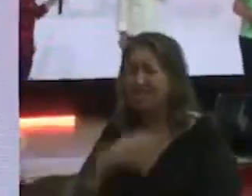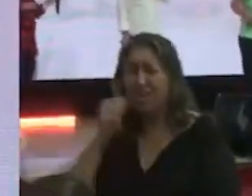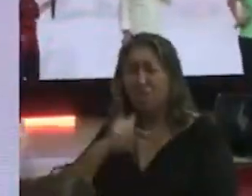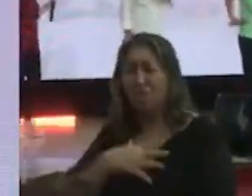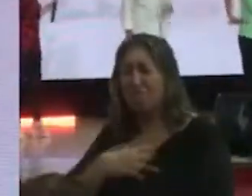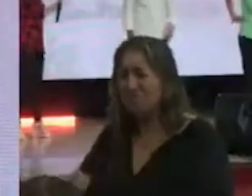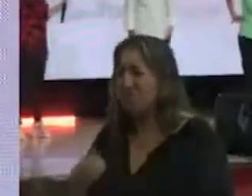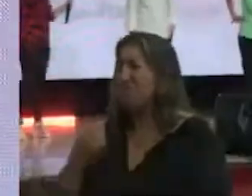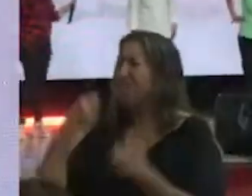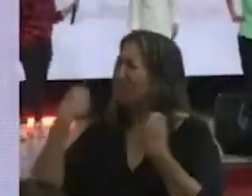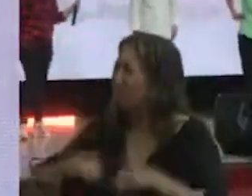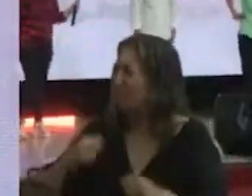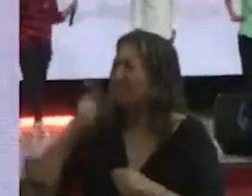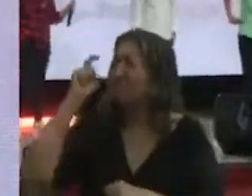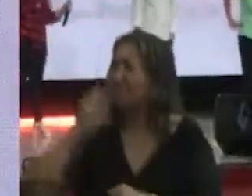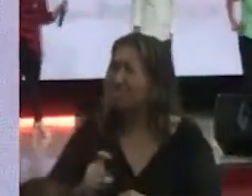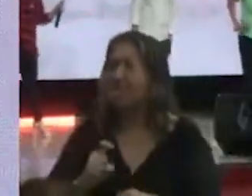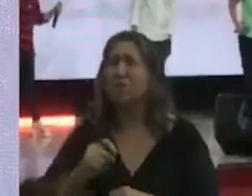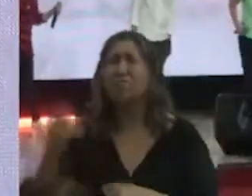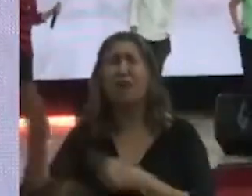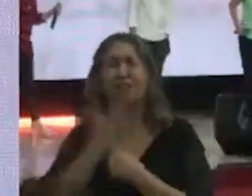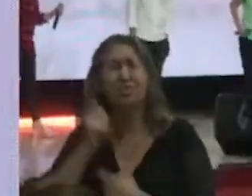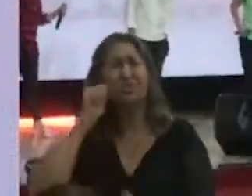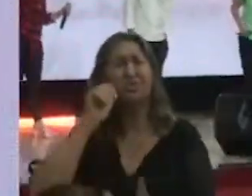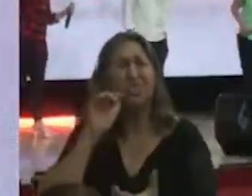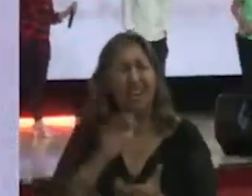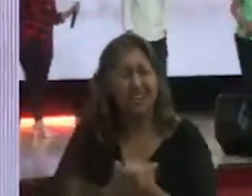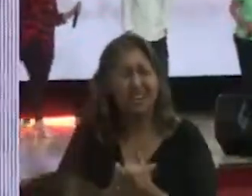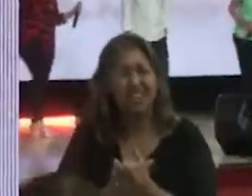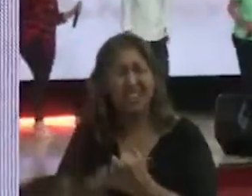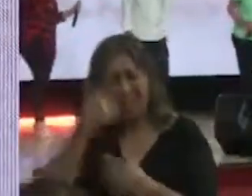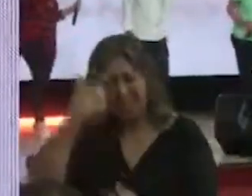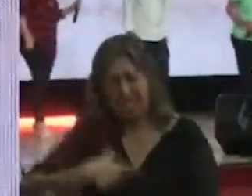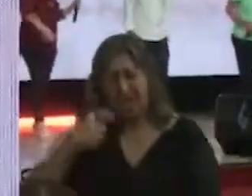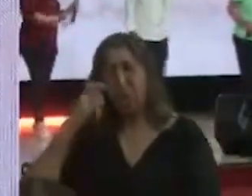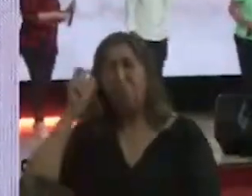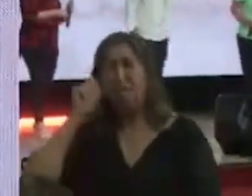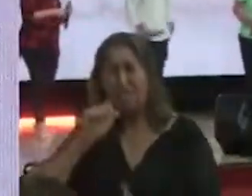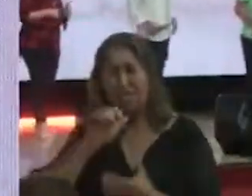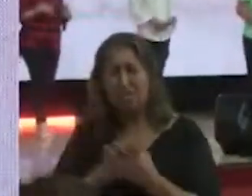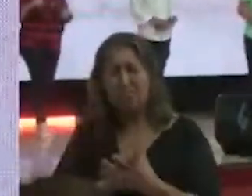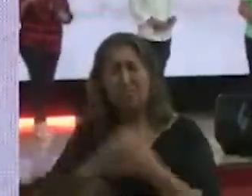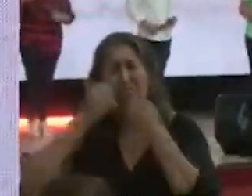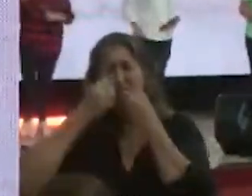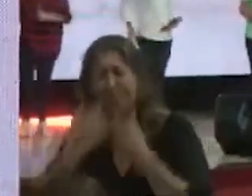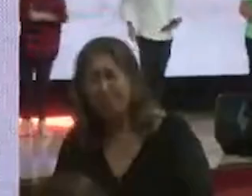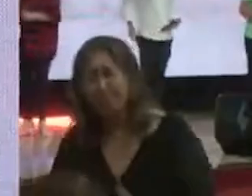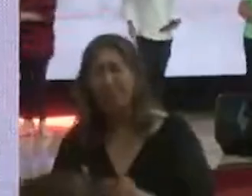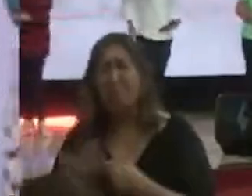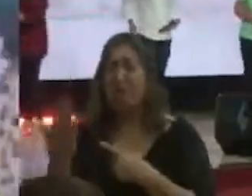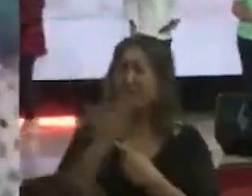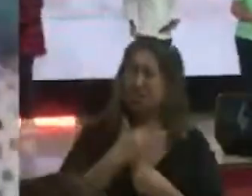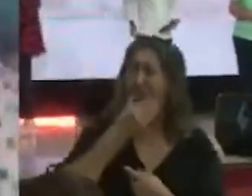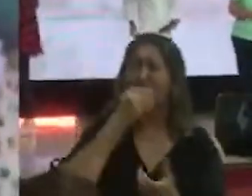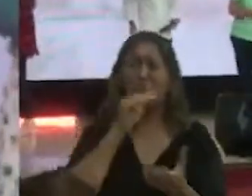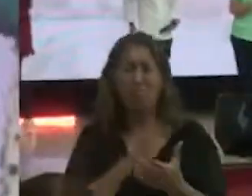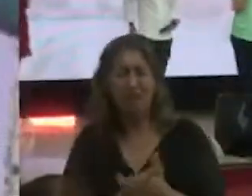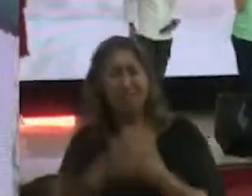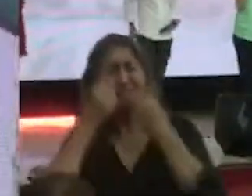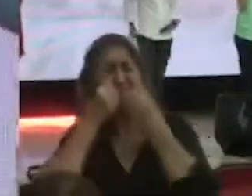ser me ajude a ser a esposa que eu preciso ser me ajude a ser o marido que eu preciso